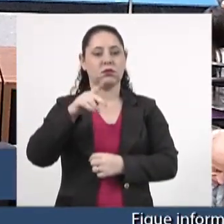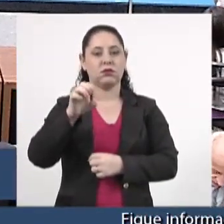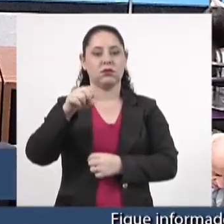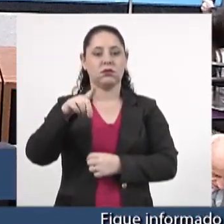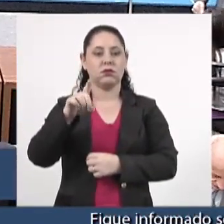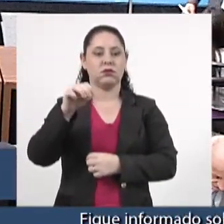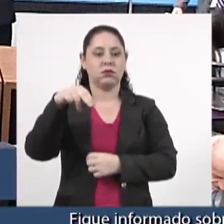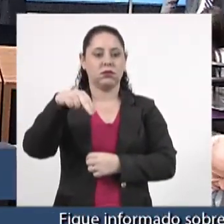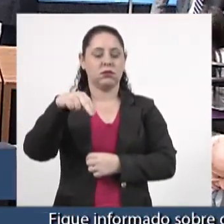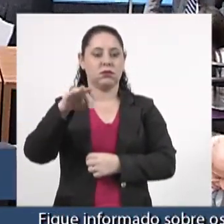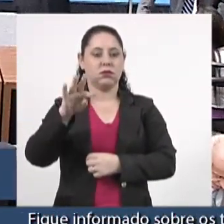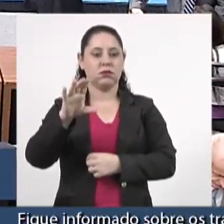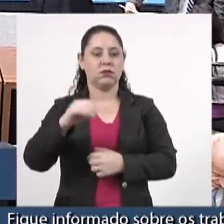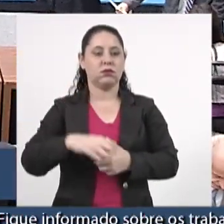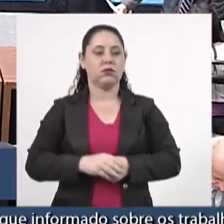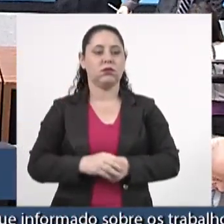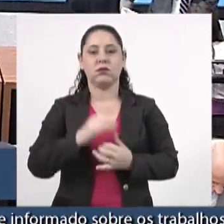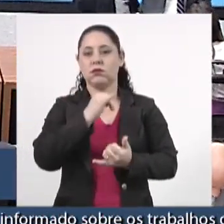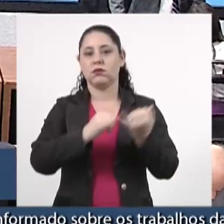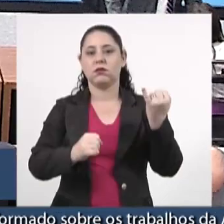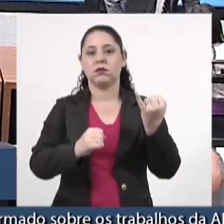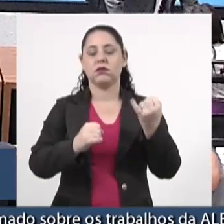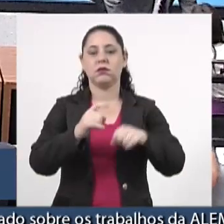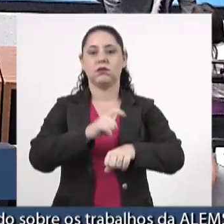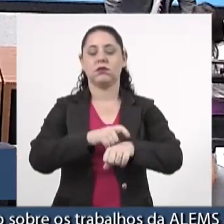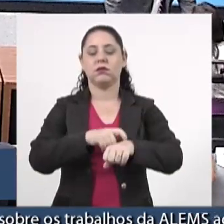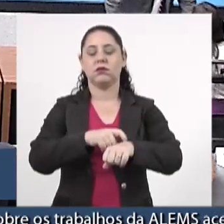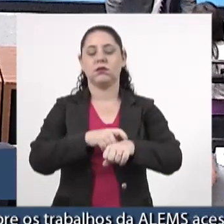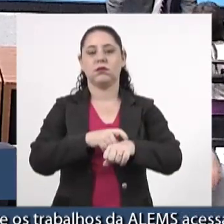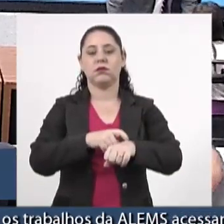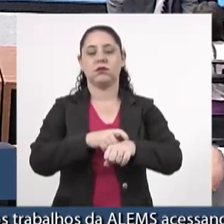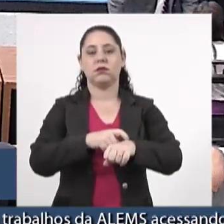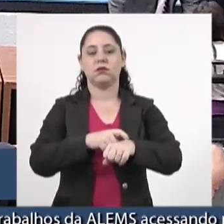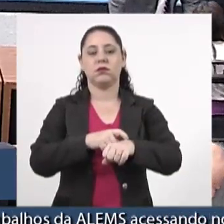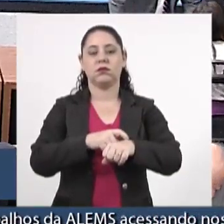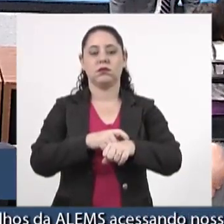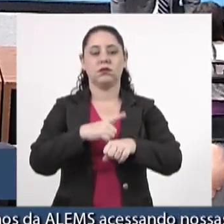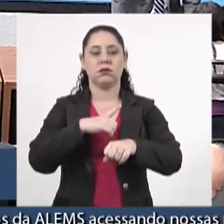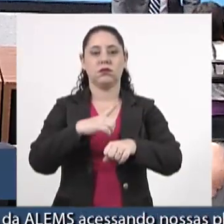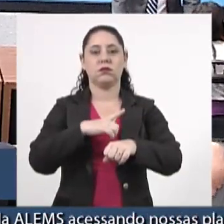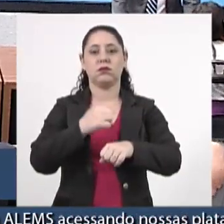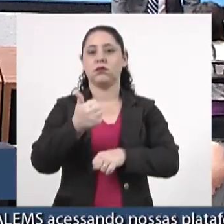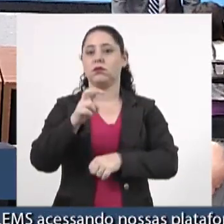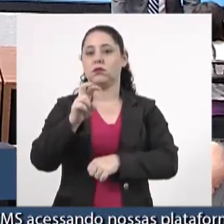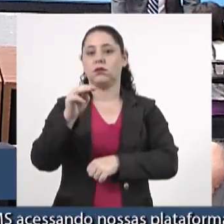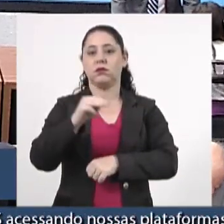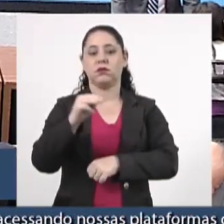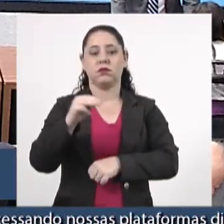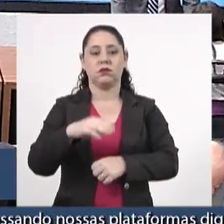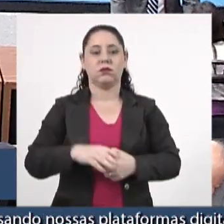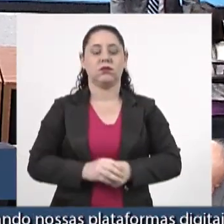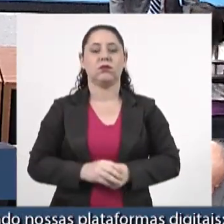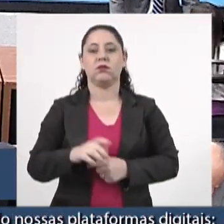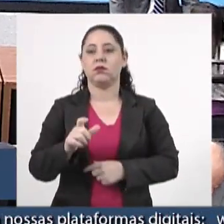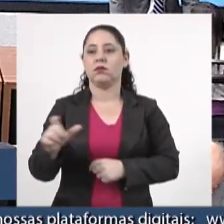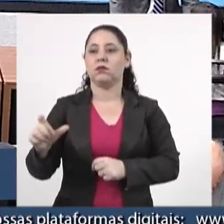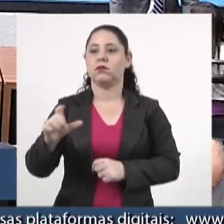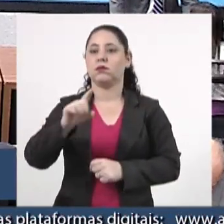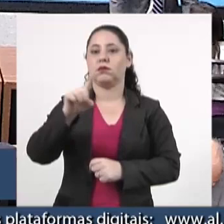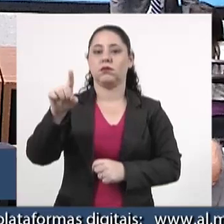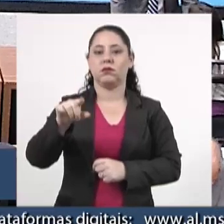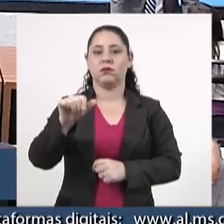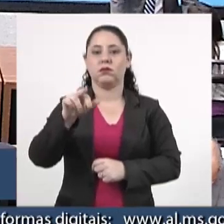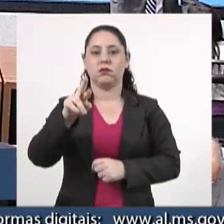Pedrocian. Então, vai ser dividido o tempo entre os dois. Você dispõe de 15 minutos. Com a palavra, a senhora